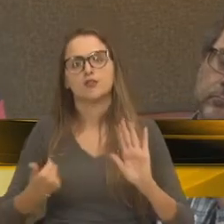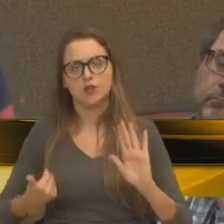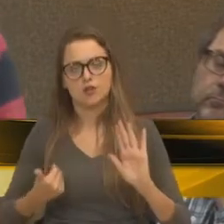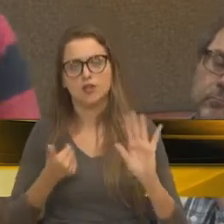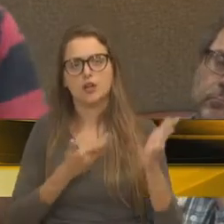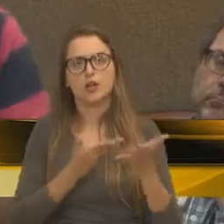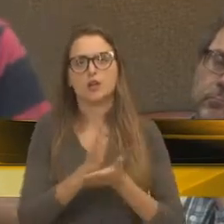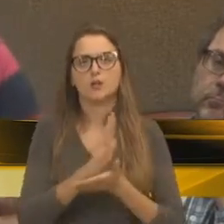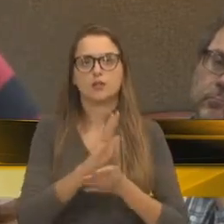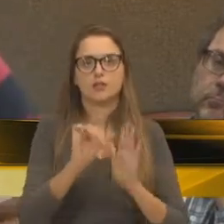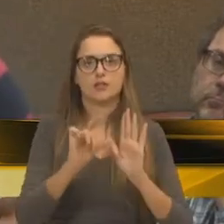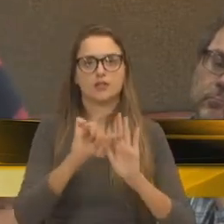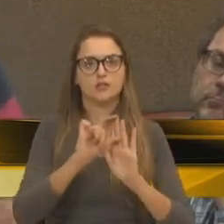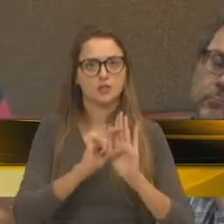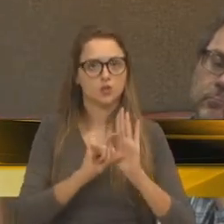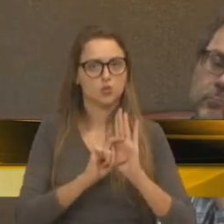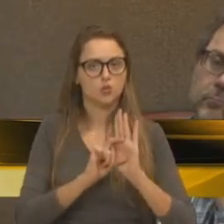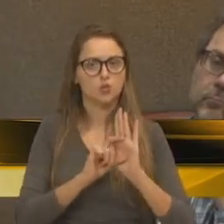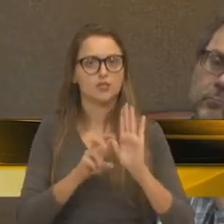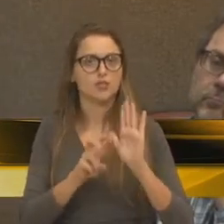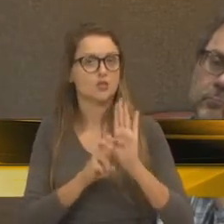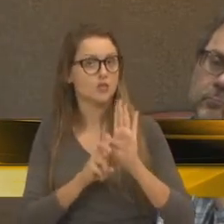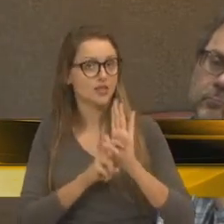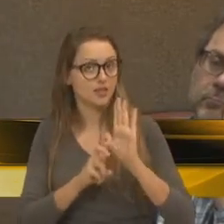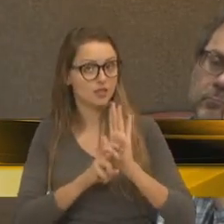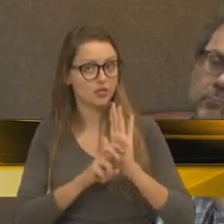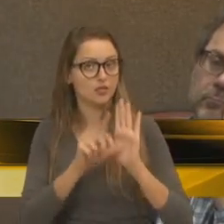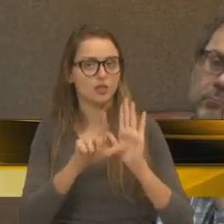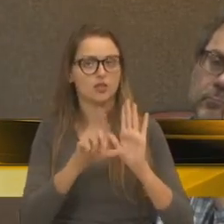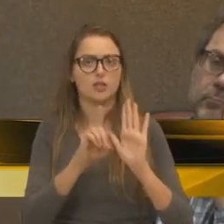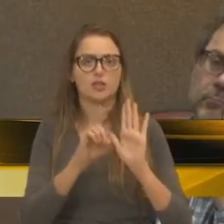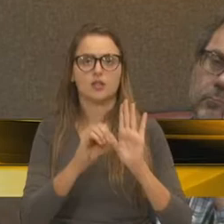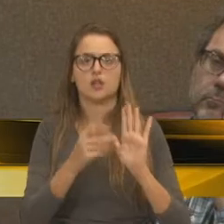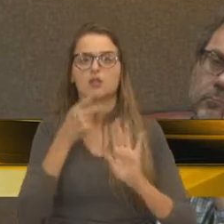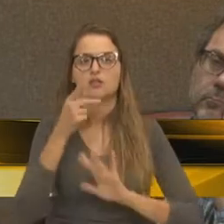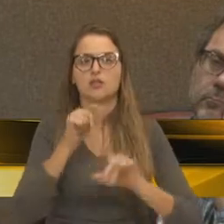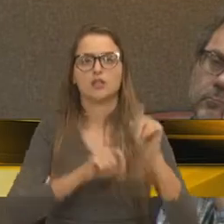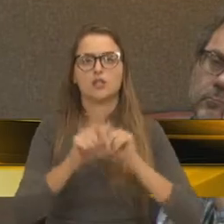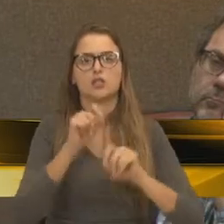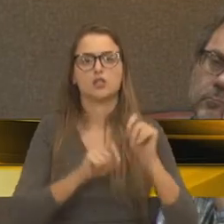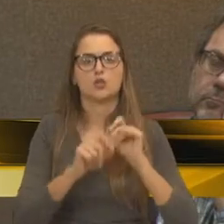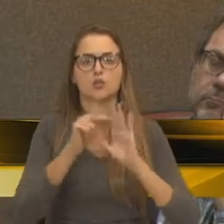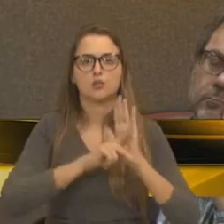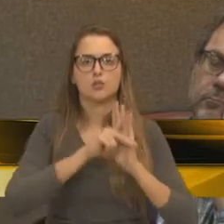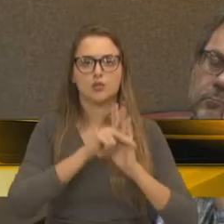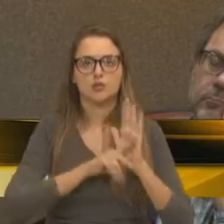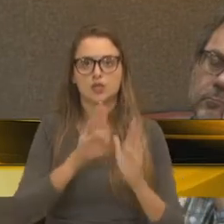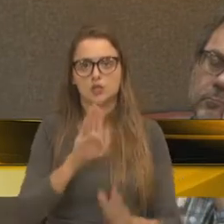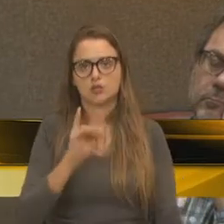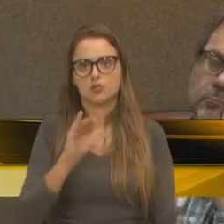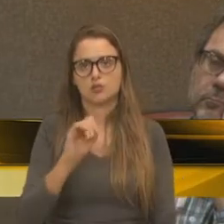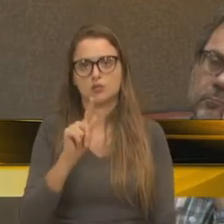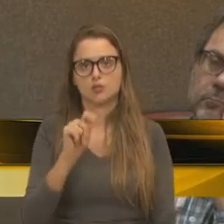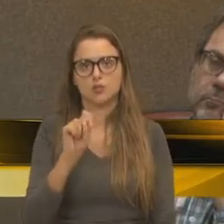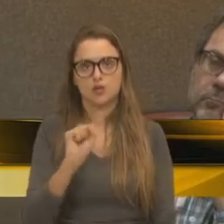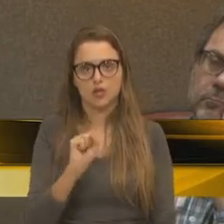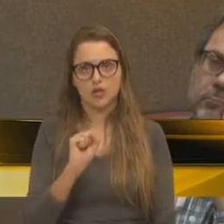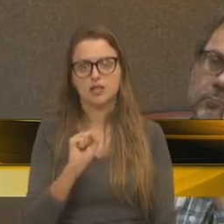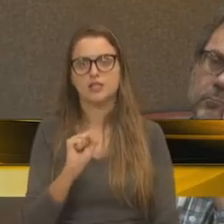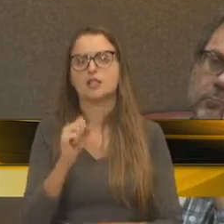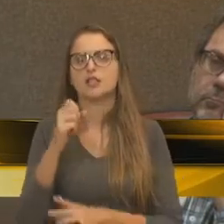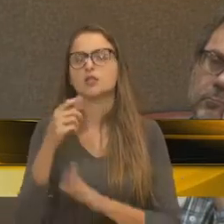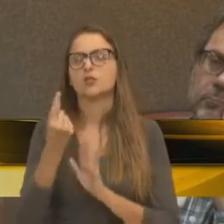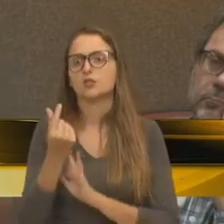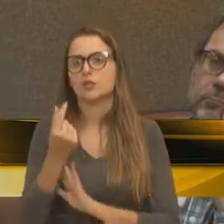o inciso 5º da lei de rock justamente trata do projeto de biogás na órbita de 100 milhões 250 mil então